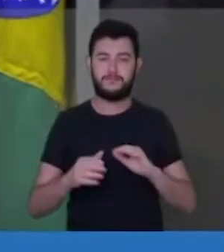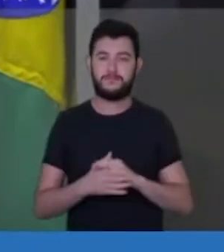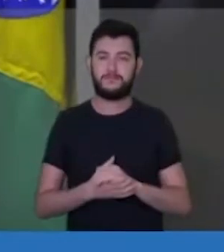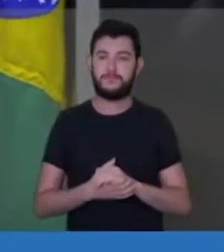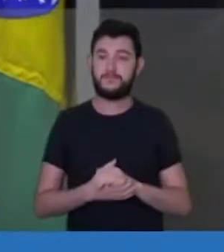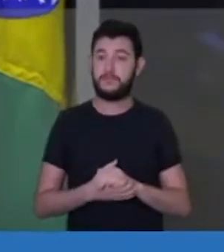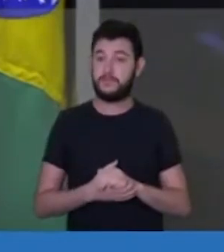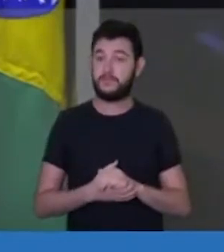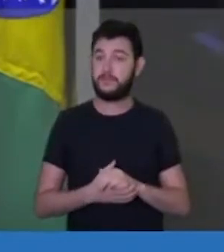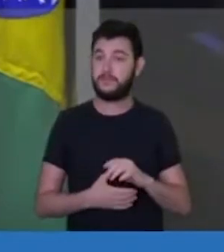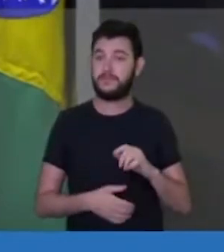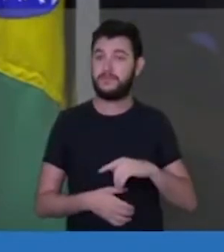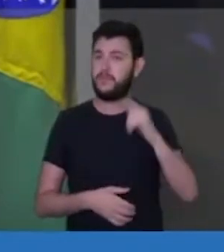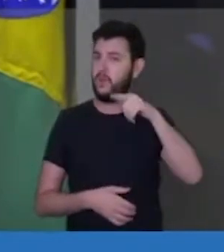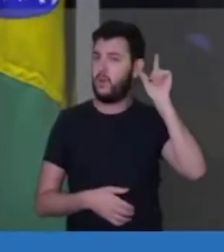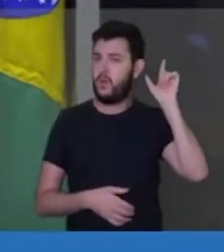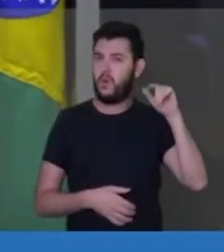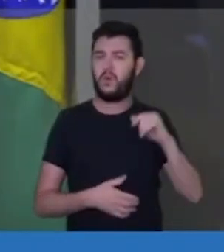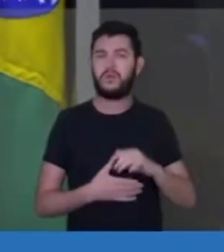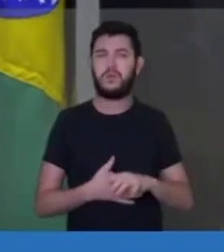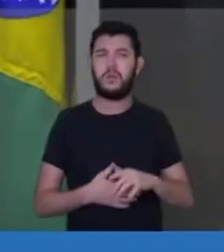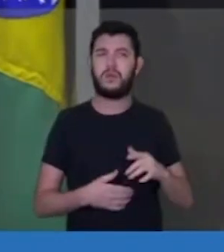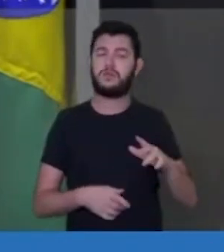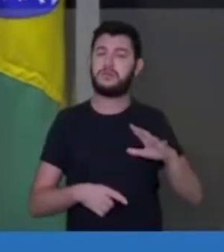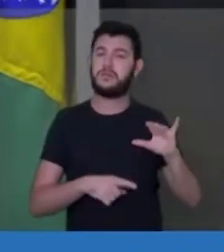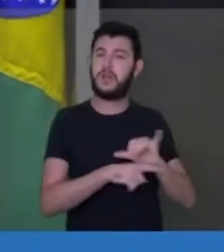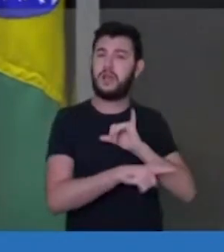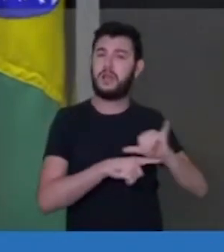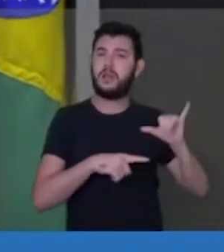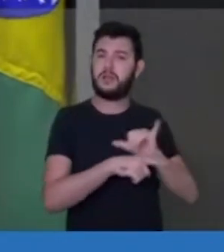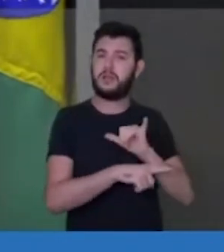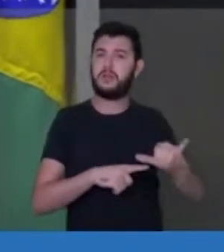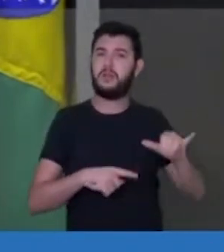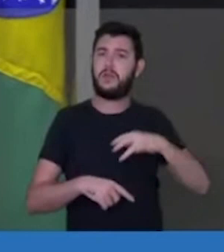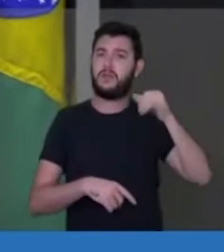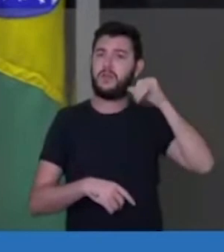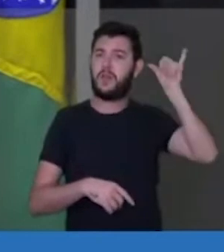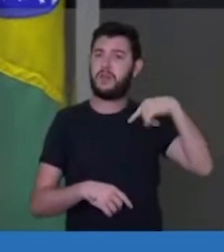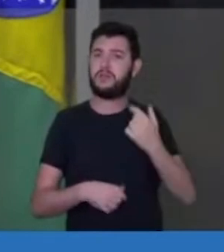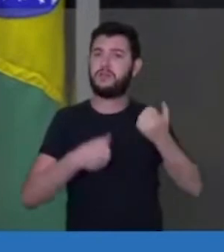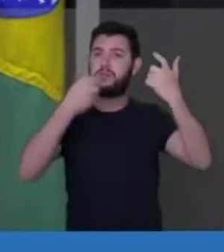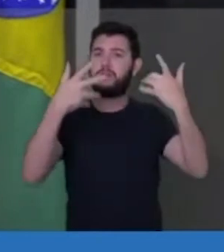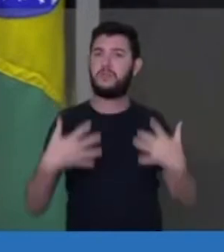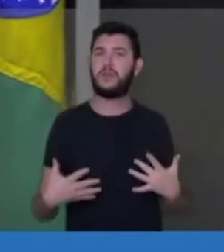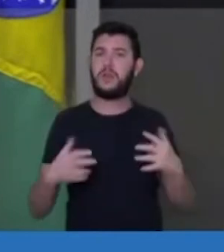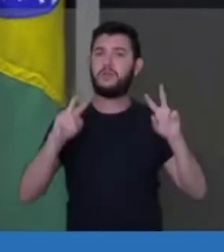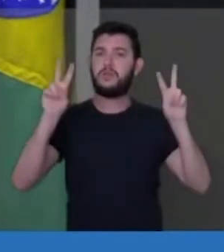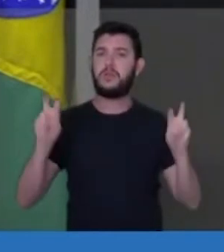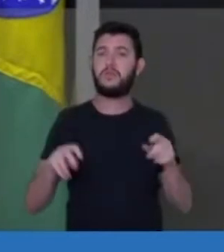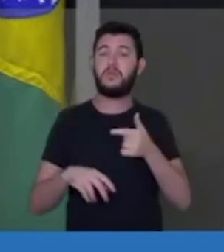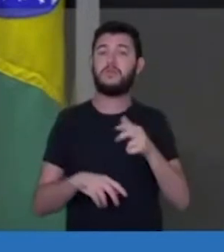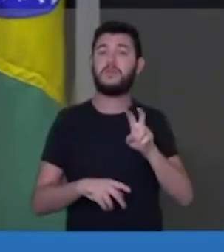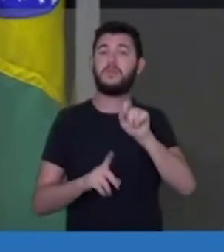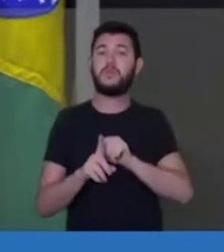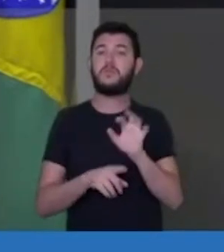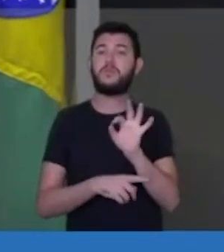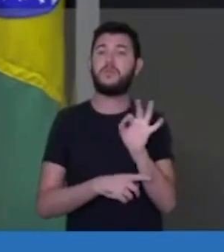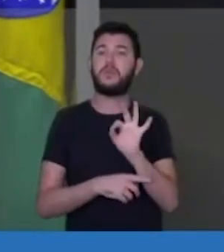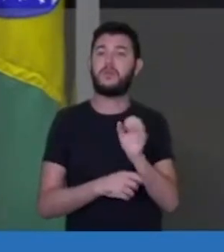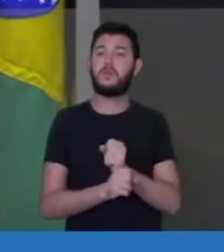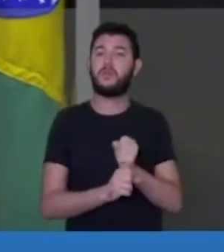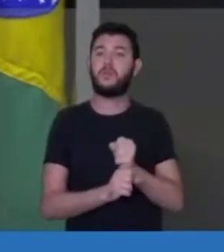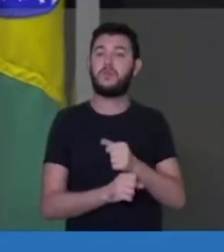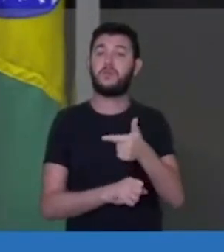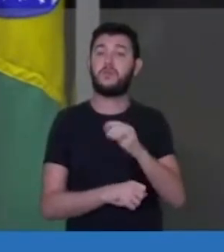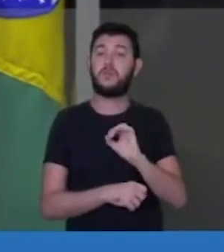Fizeram de tudo ontem para que a gente não falasse a respeito do dia 25 de fevereiro de 2024, um dia histórico para poder mostrar